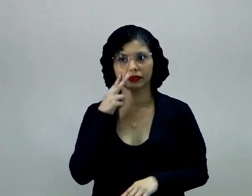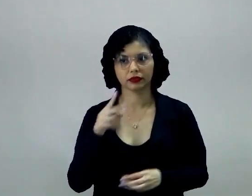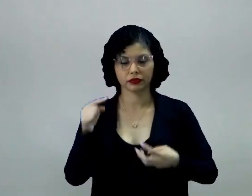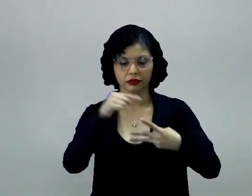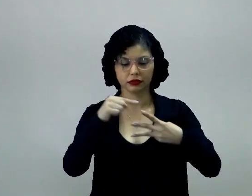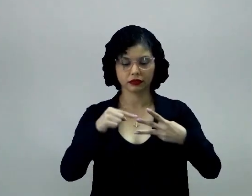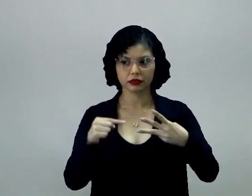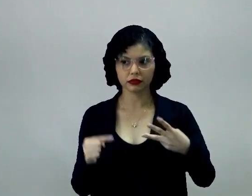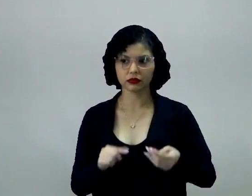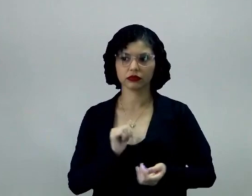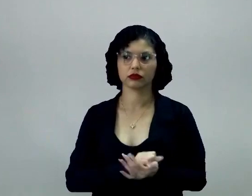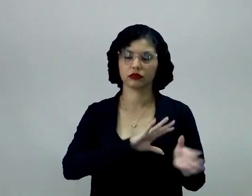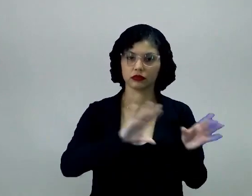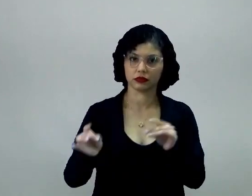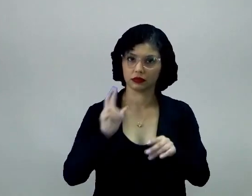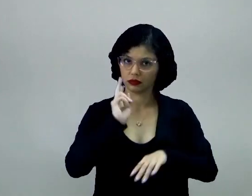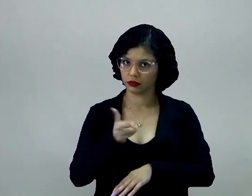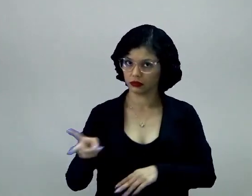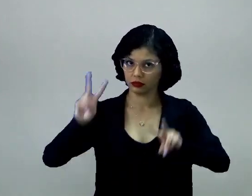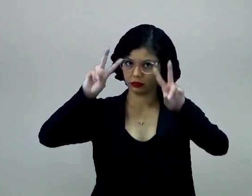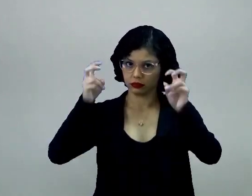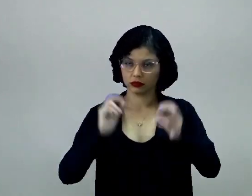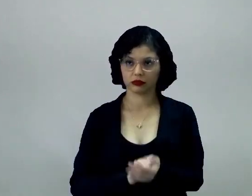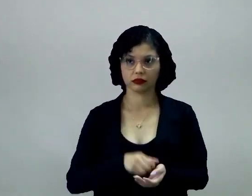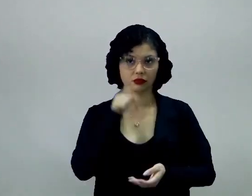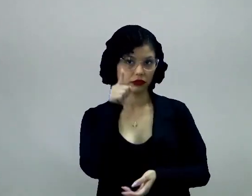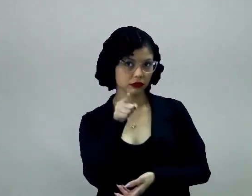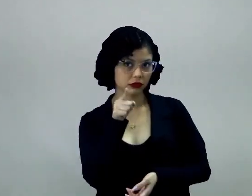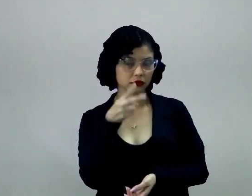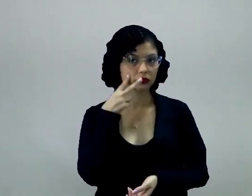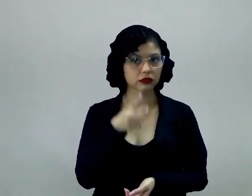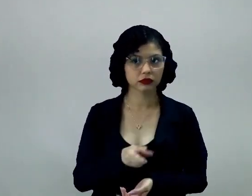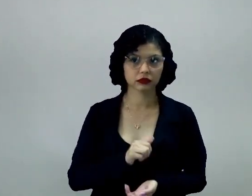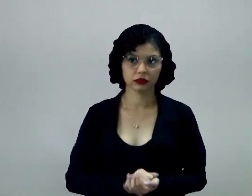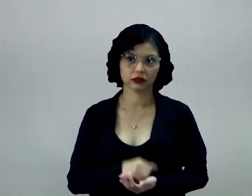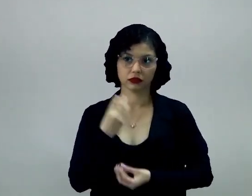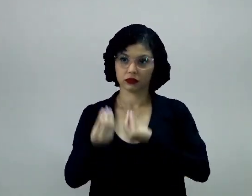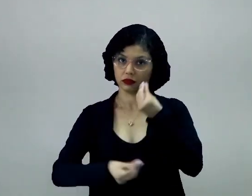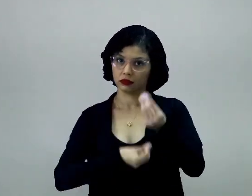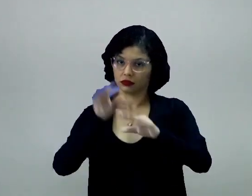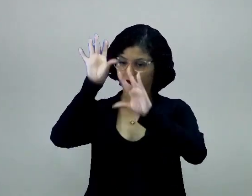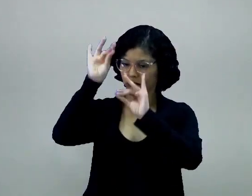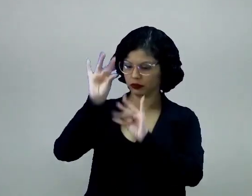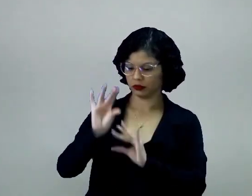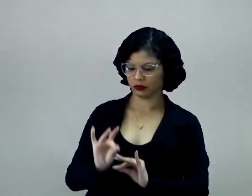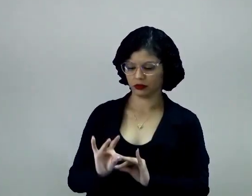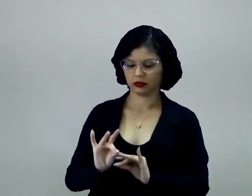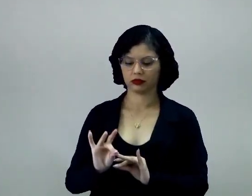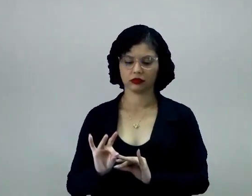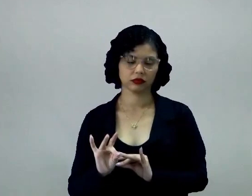ver 3 notícias que tratam do mesmo tema, para você observar como cada